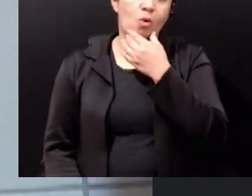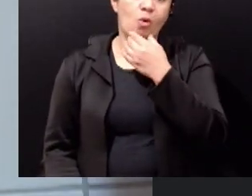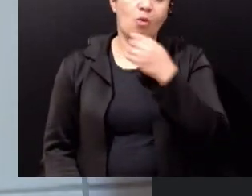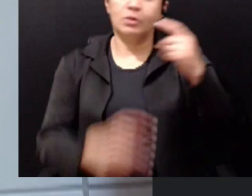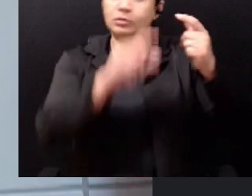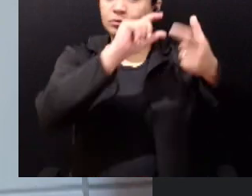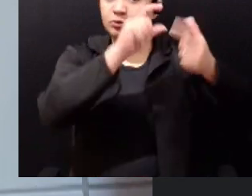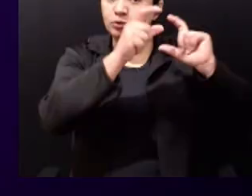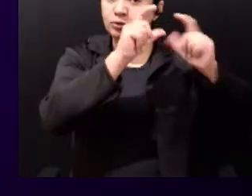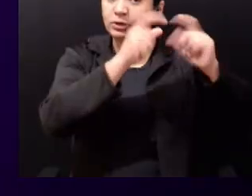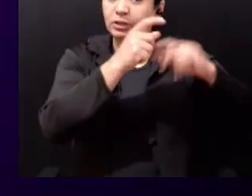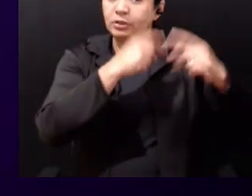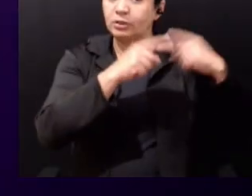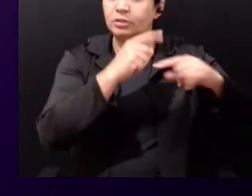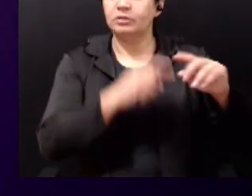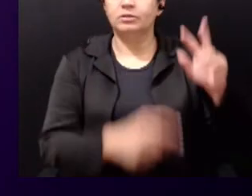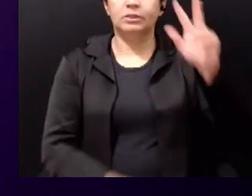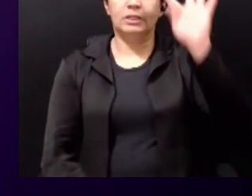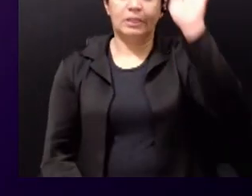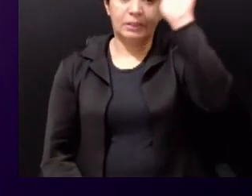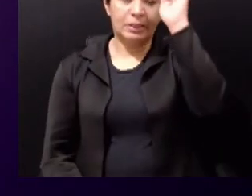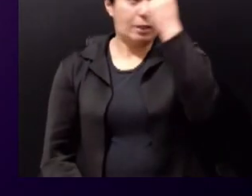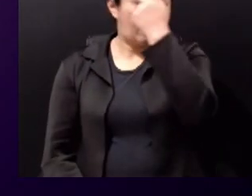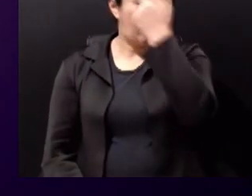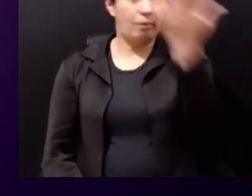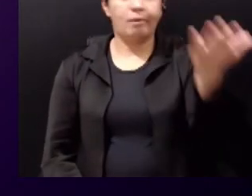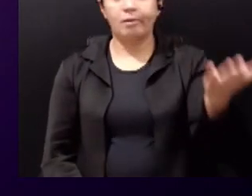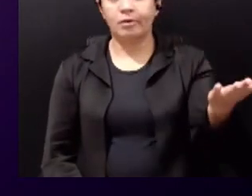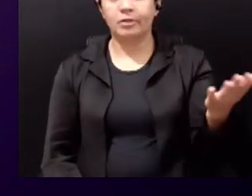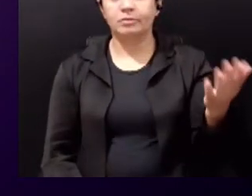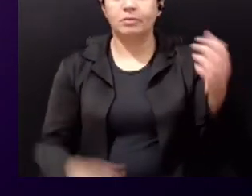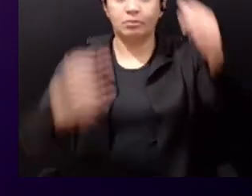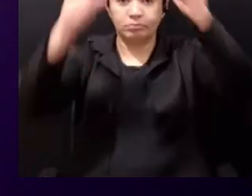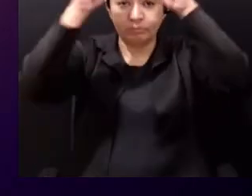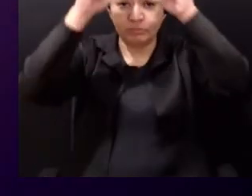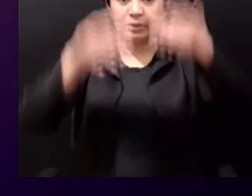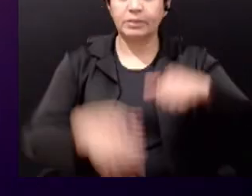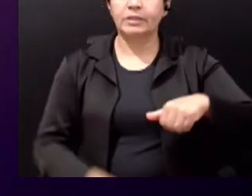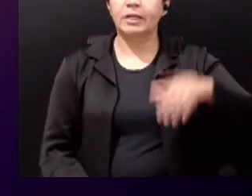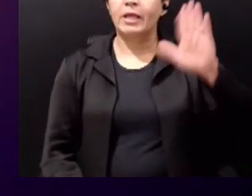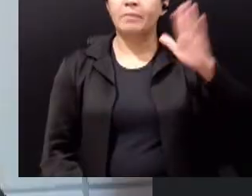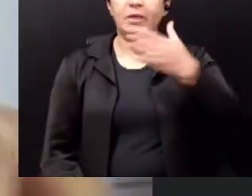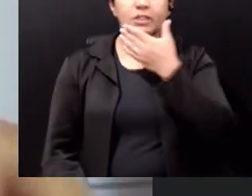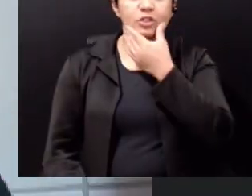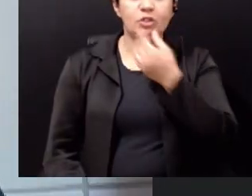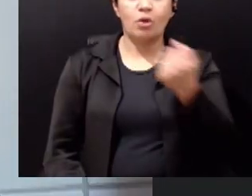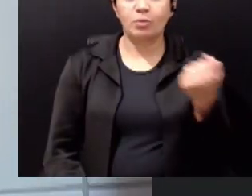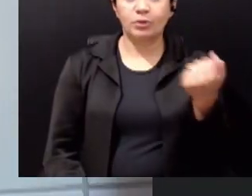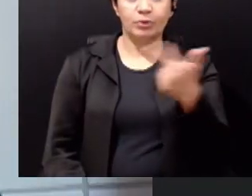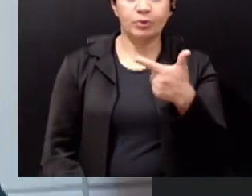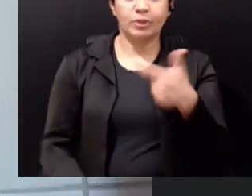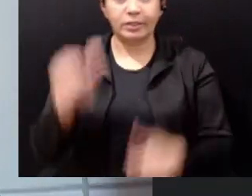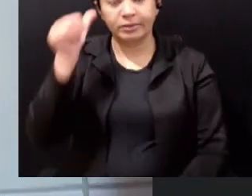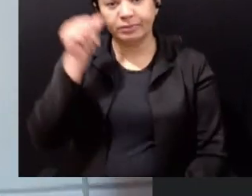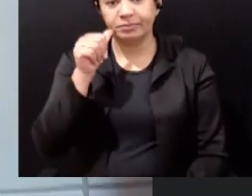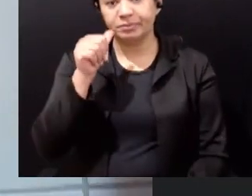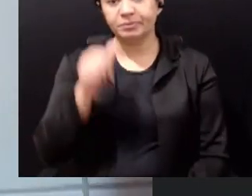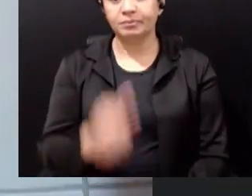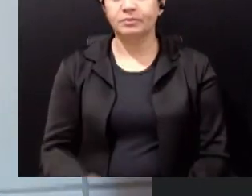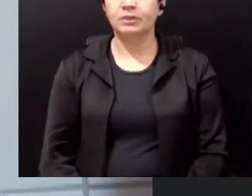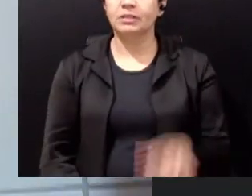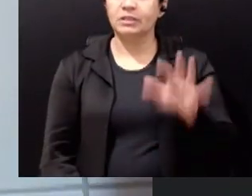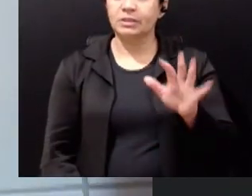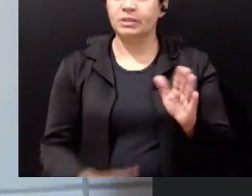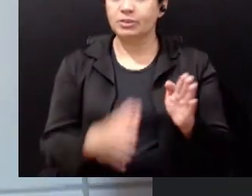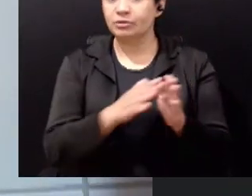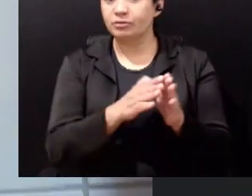neurodesenvolvimento, tipo TDAH, o autismo, é mais frequente em meninos do que em meninas. Aí, isso na fase adulta já